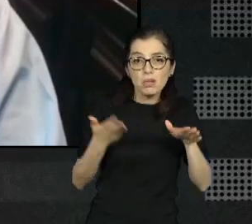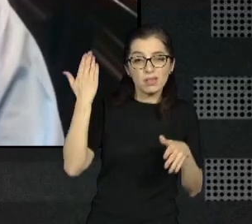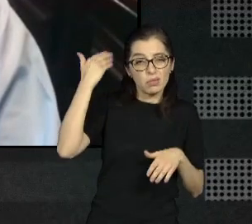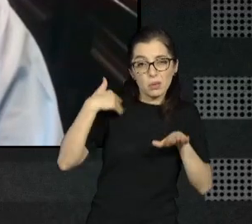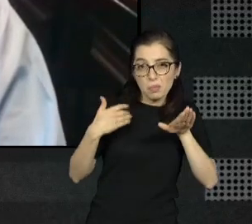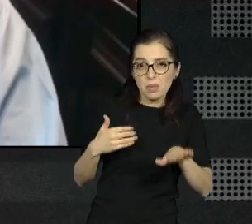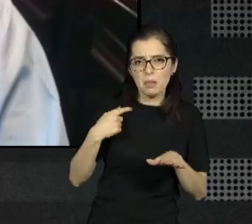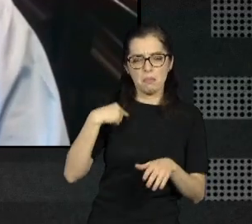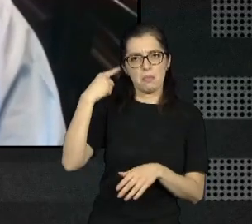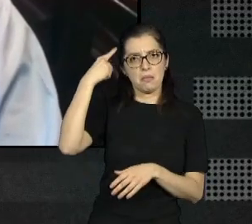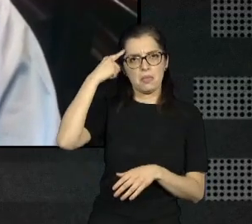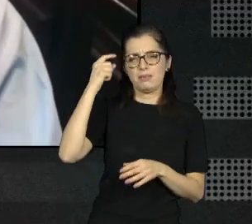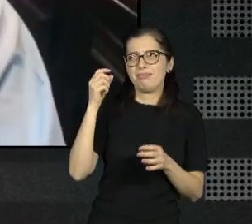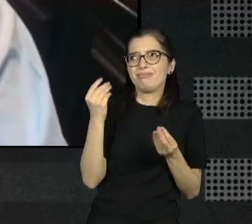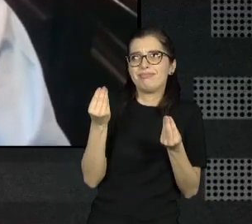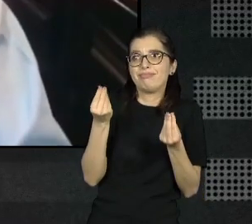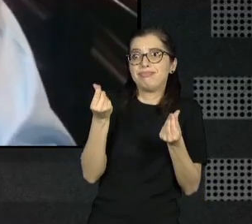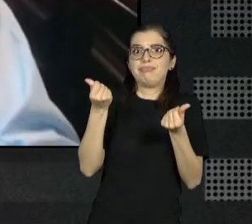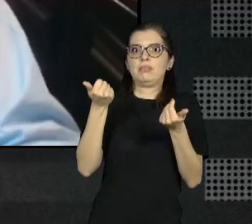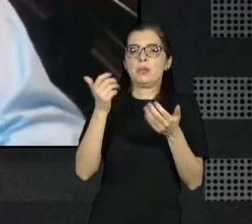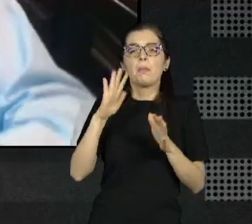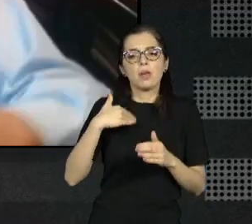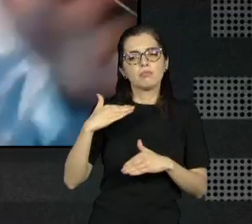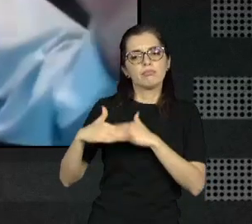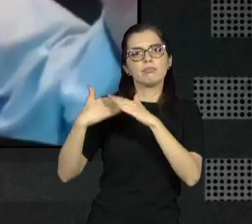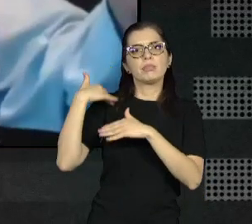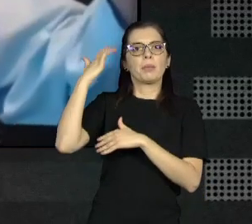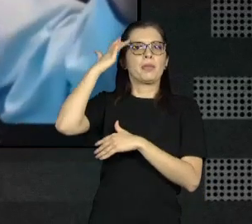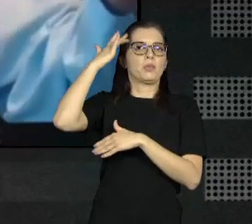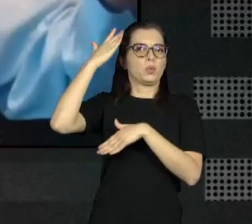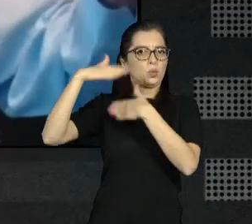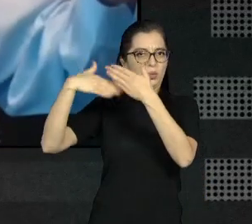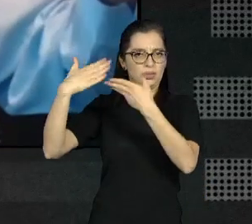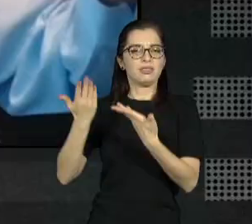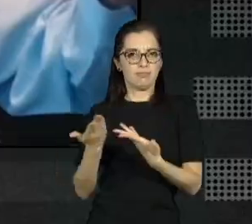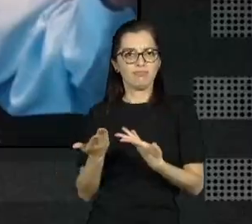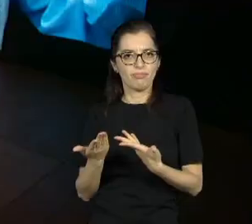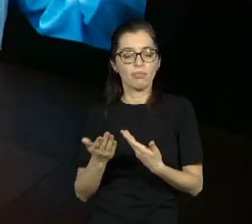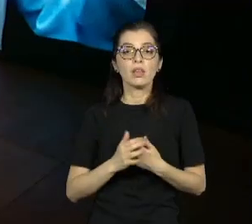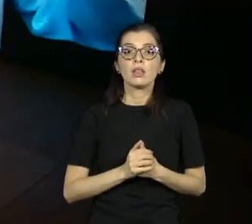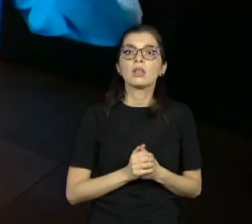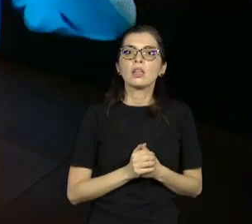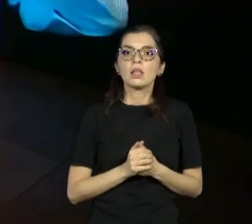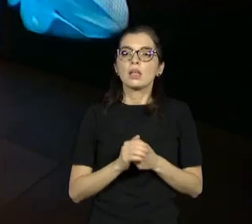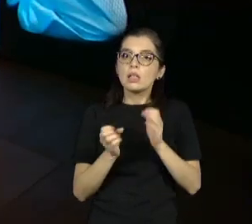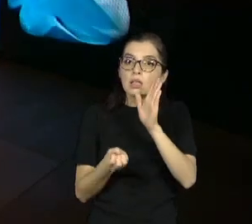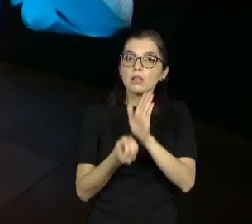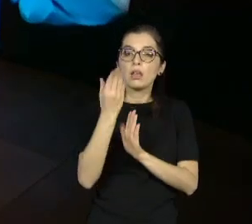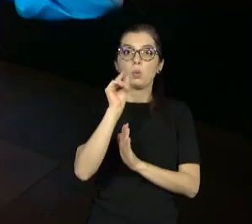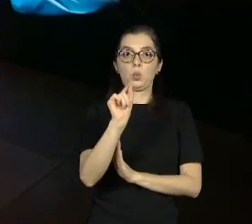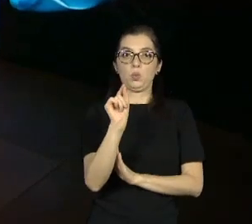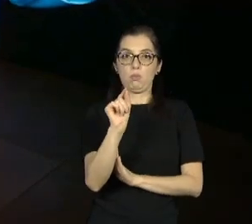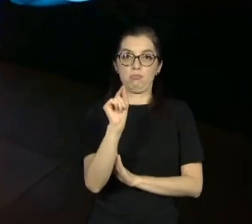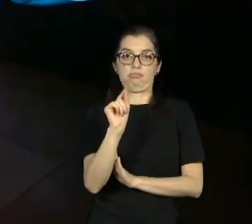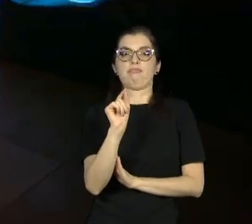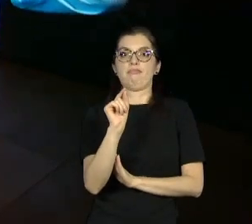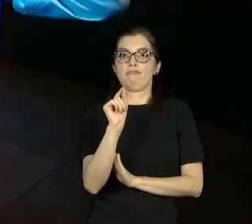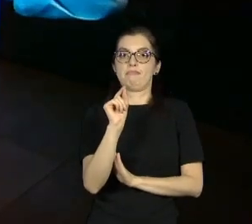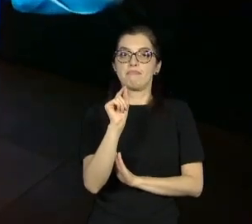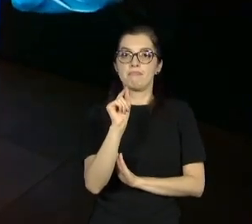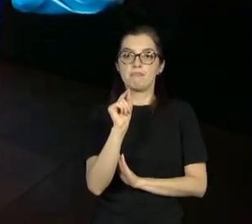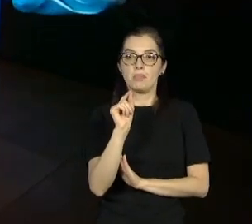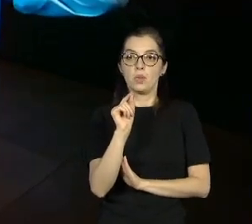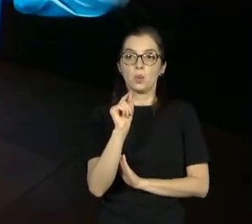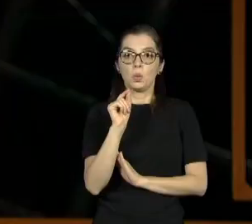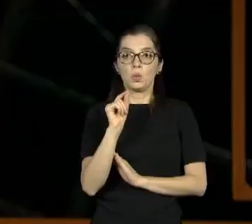essa dúvida assim. Até que surgiu o grande profeta, né? O